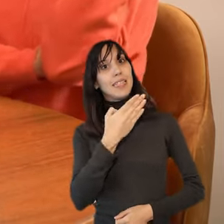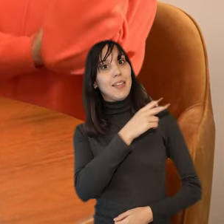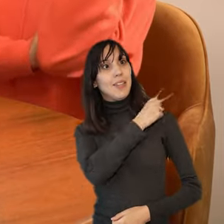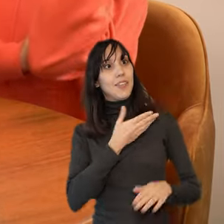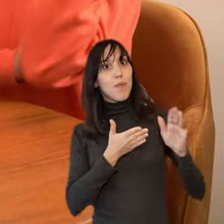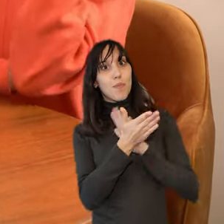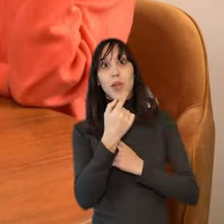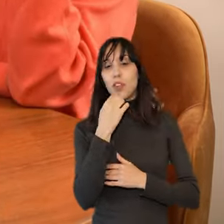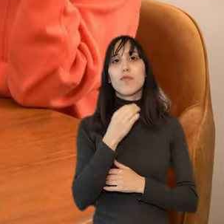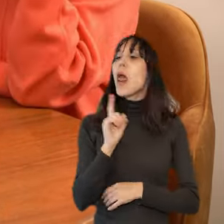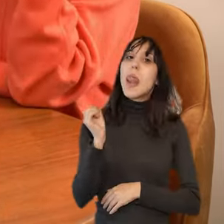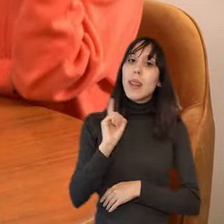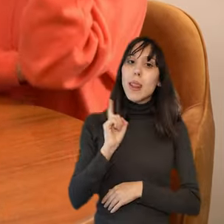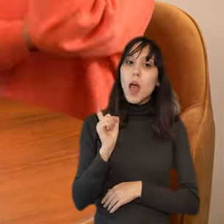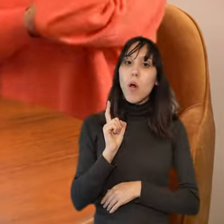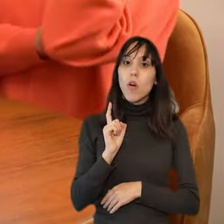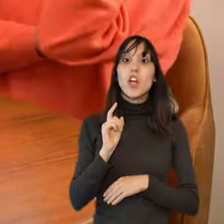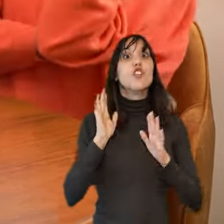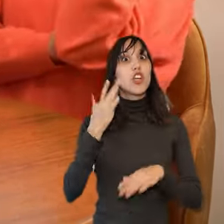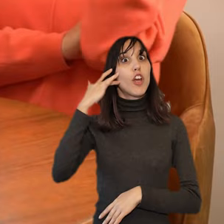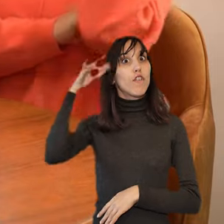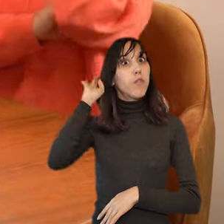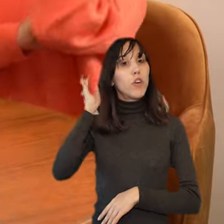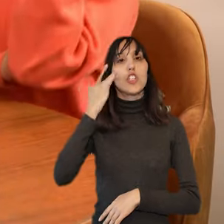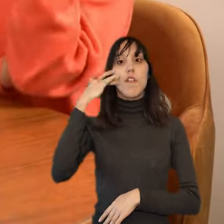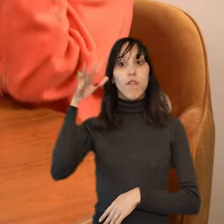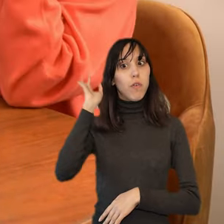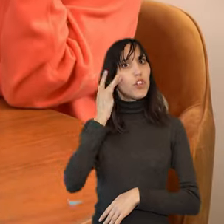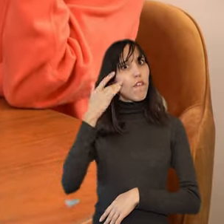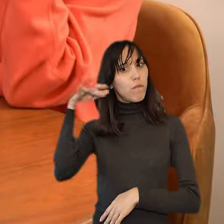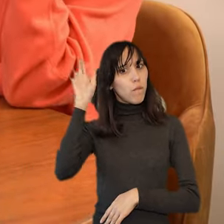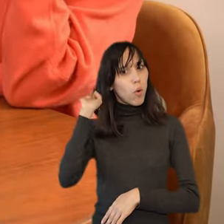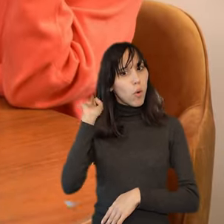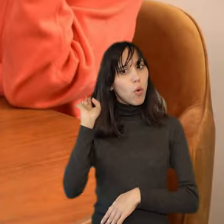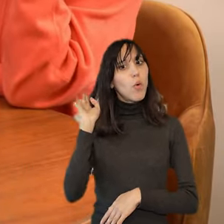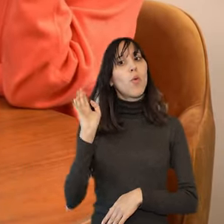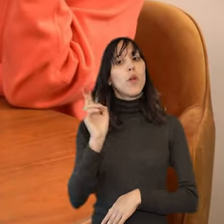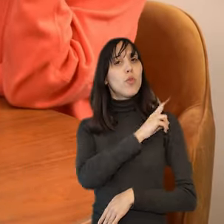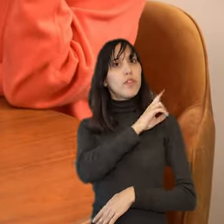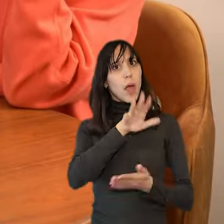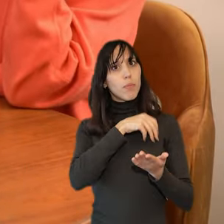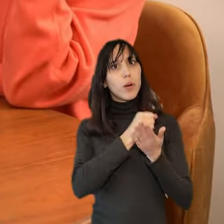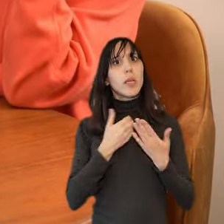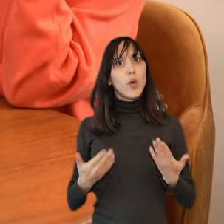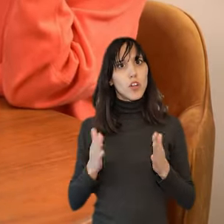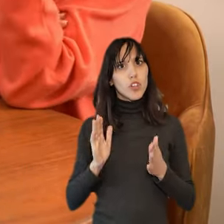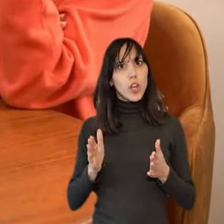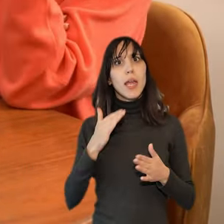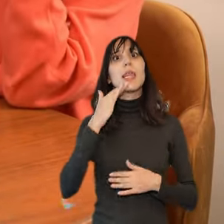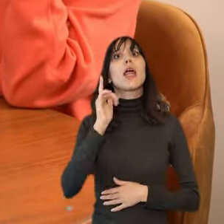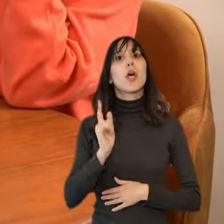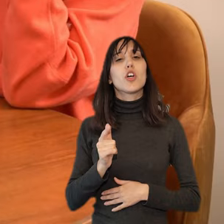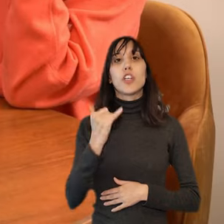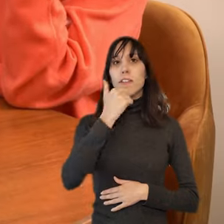faculdade foi onde eu pari fo ah entretanto já passou na faculdade agora agora já tem agora não tá com